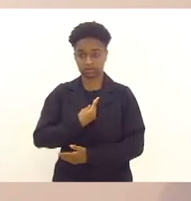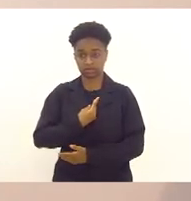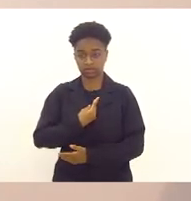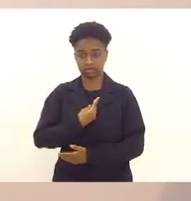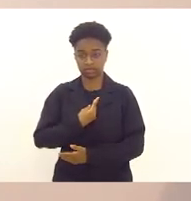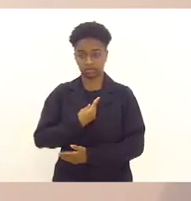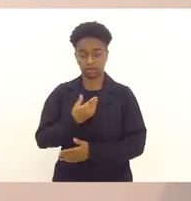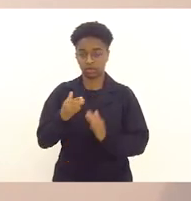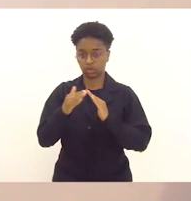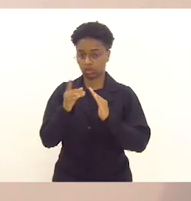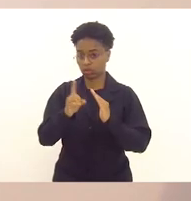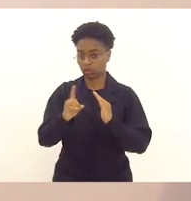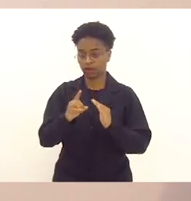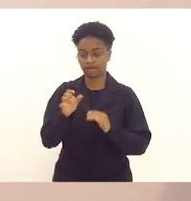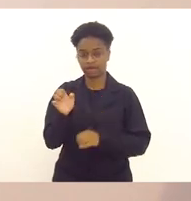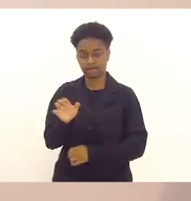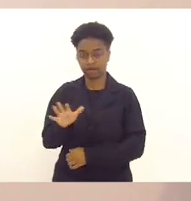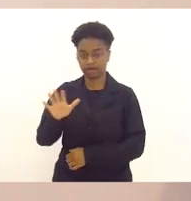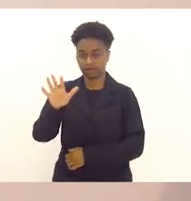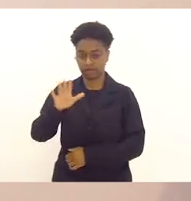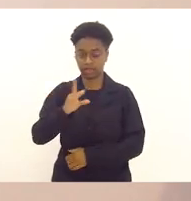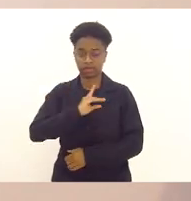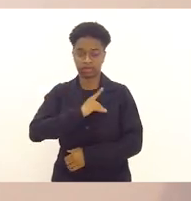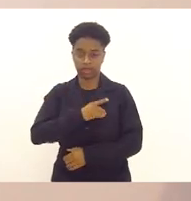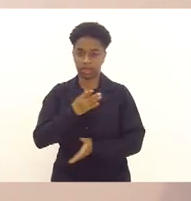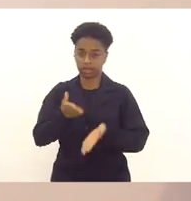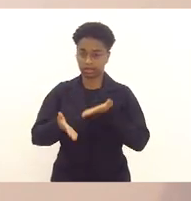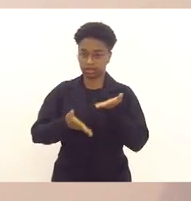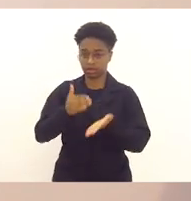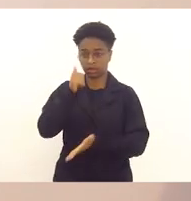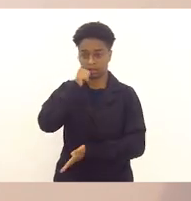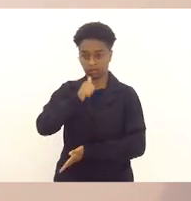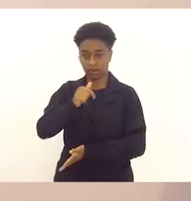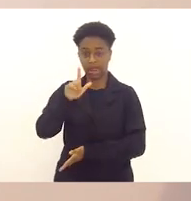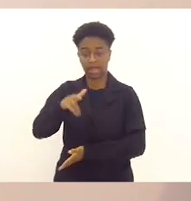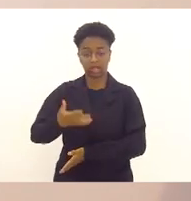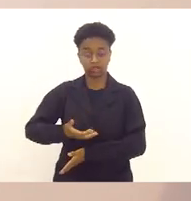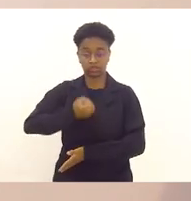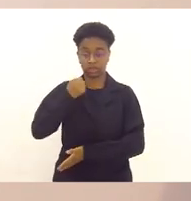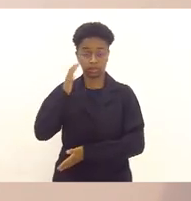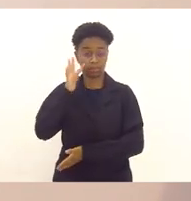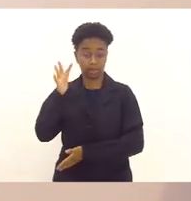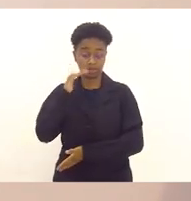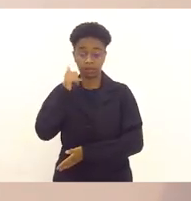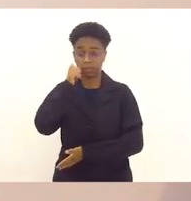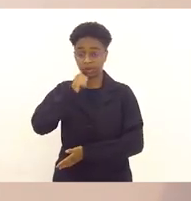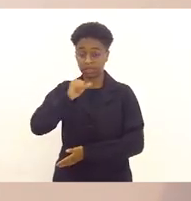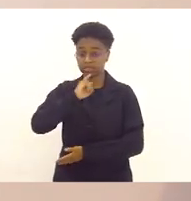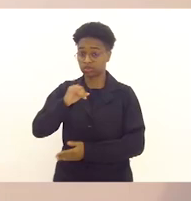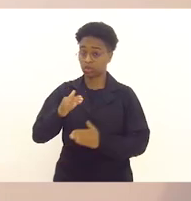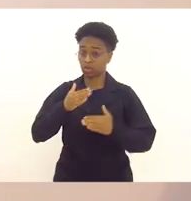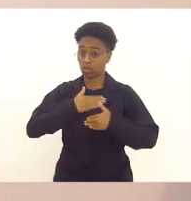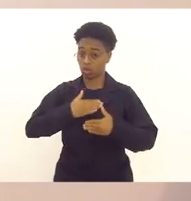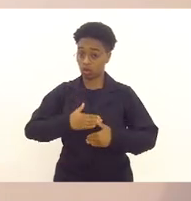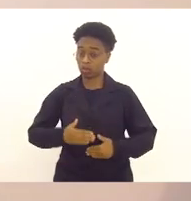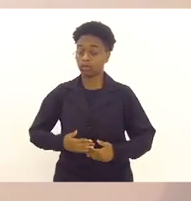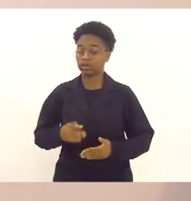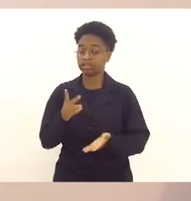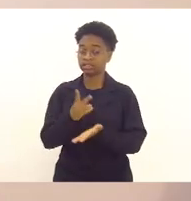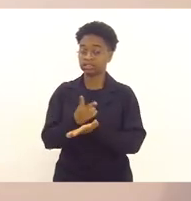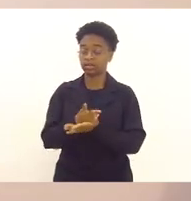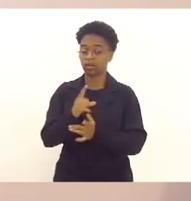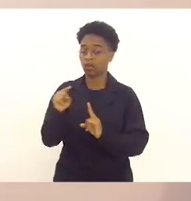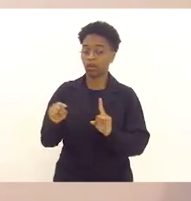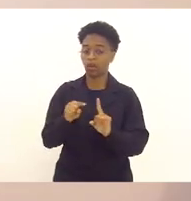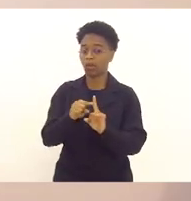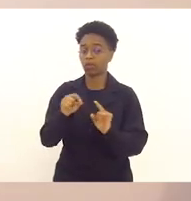não moradora de favela as delegacia de atendimento a mulheres são assustadoras imagine para mulheres cujos corpos são constantemente Alvo